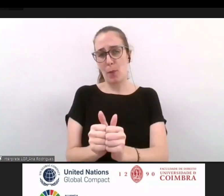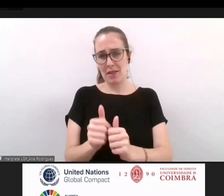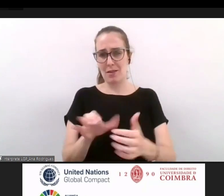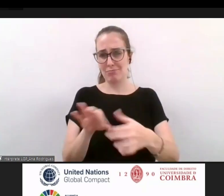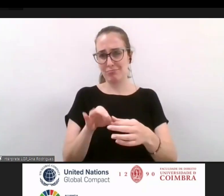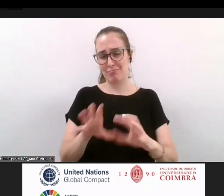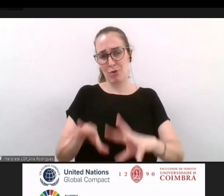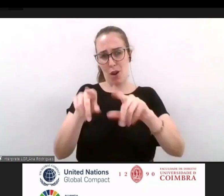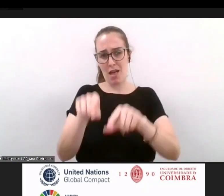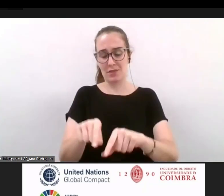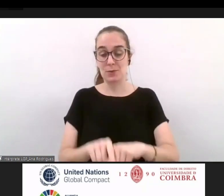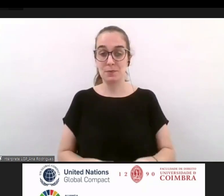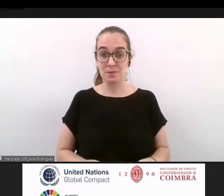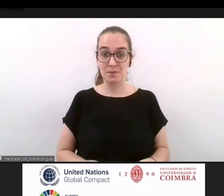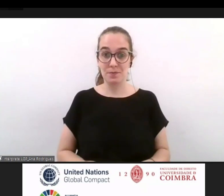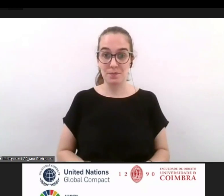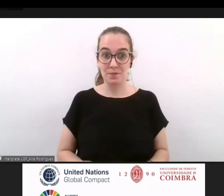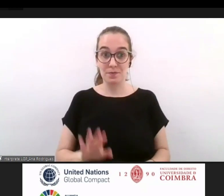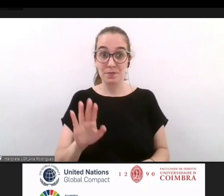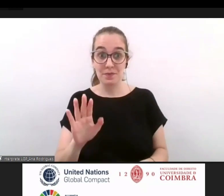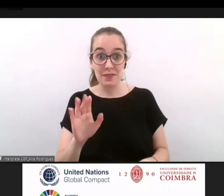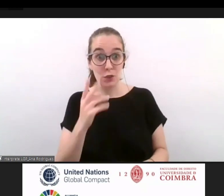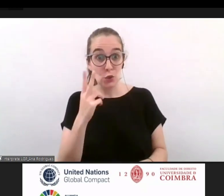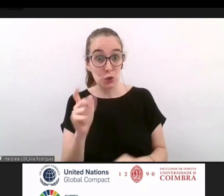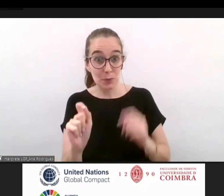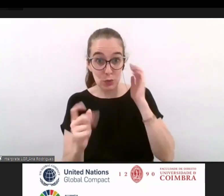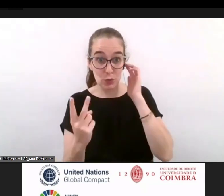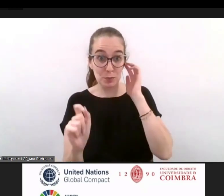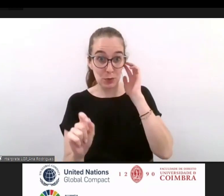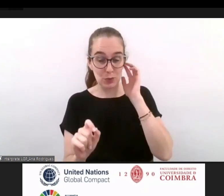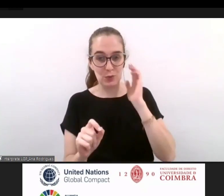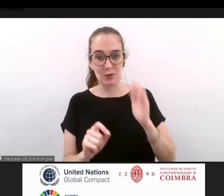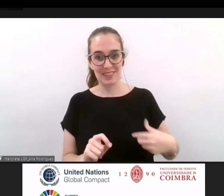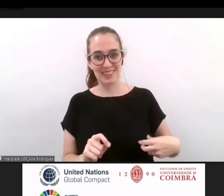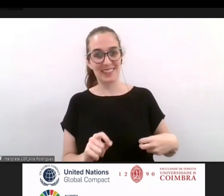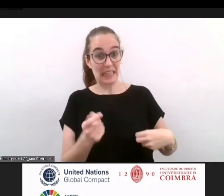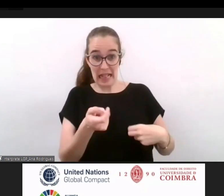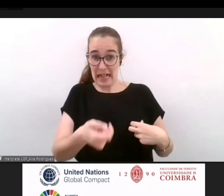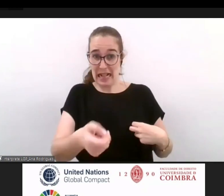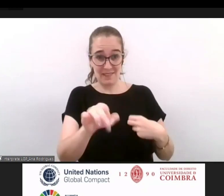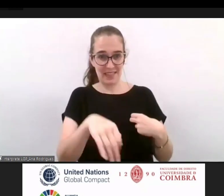ao último ponto que foi feito, é importante... Em 2 minutos, tem mais 2 minutos. Estou mesmo a concluir.